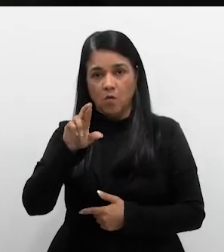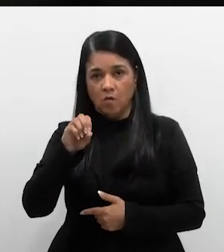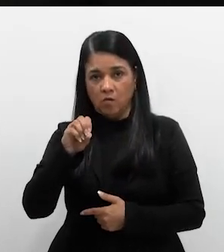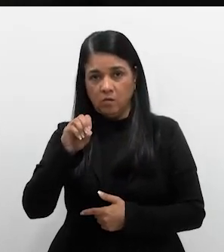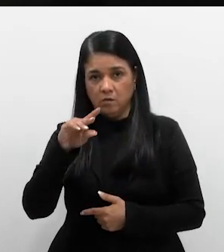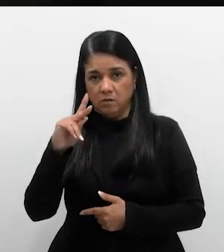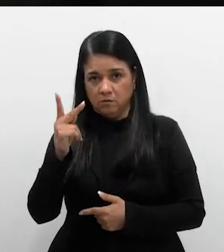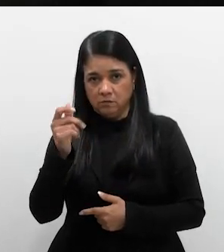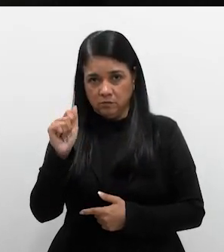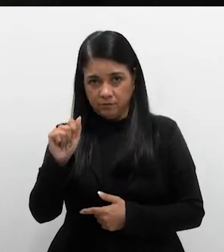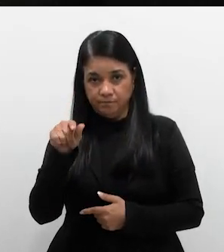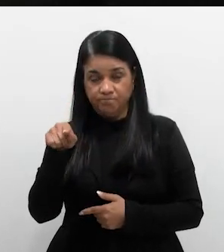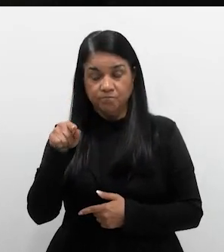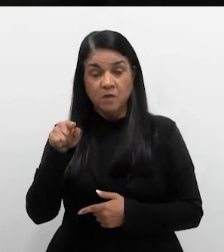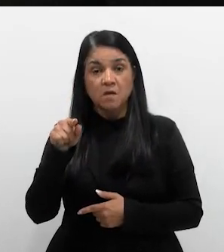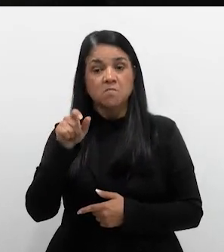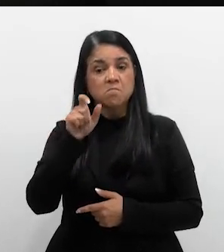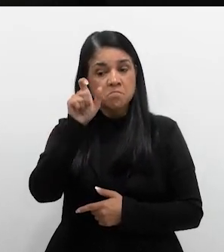que